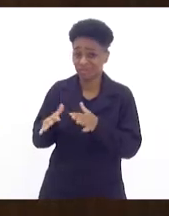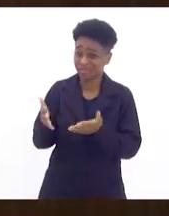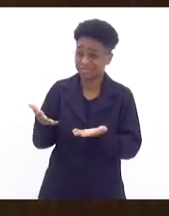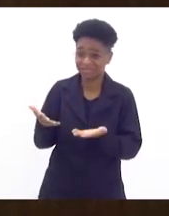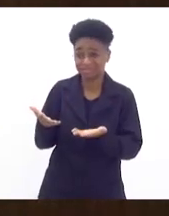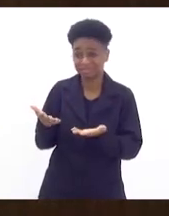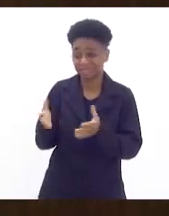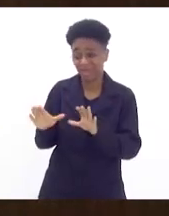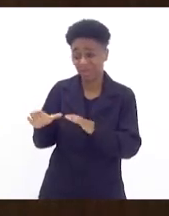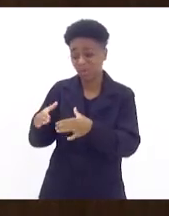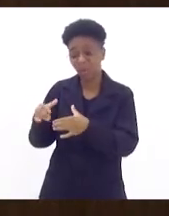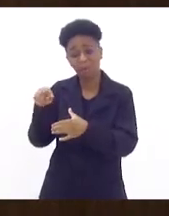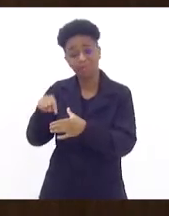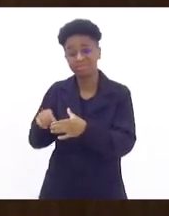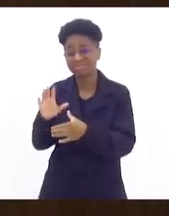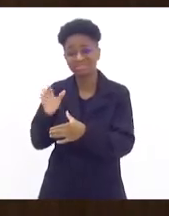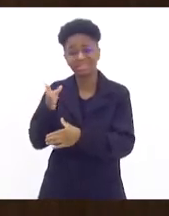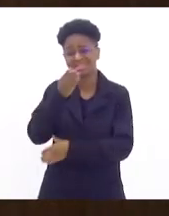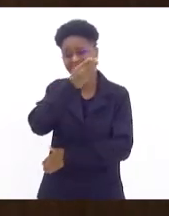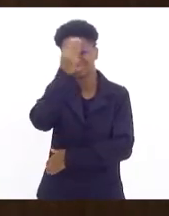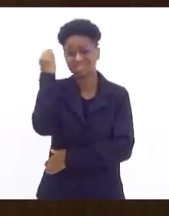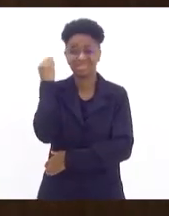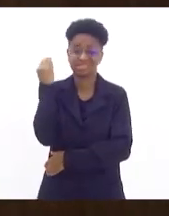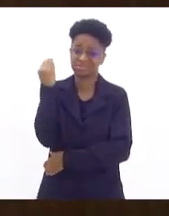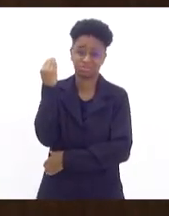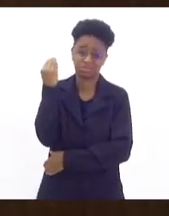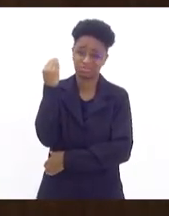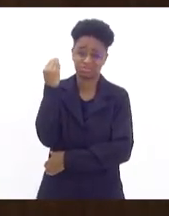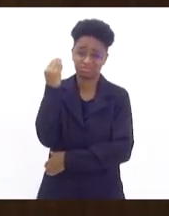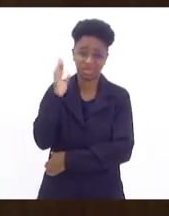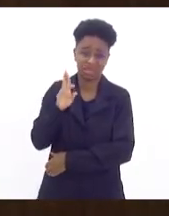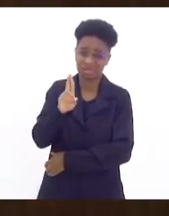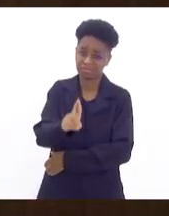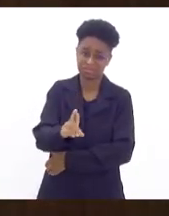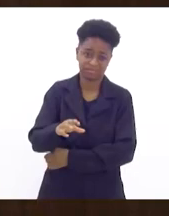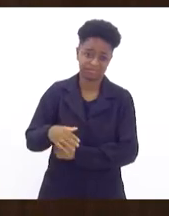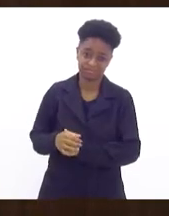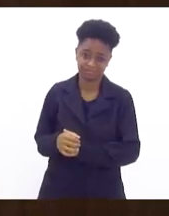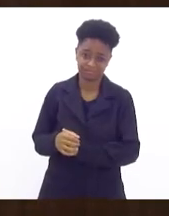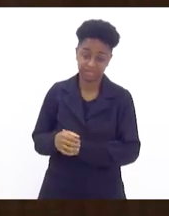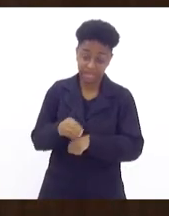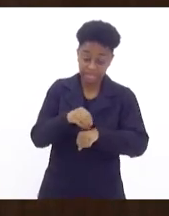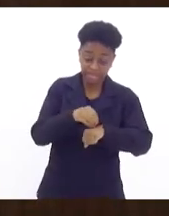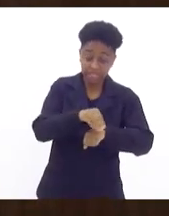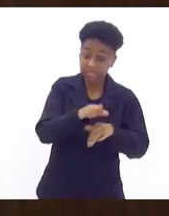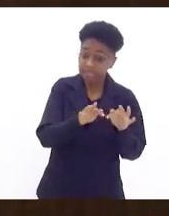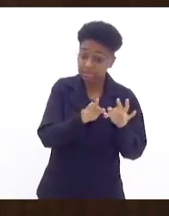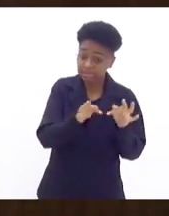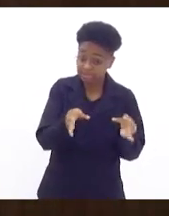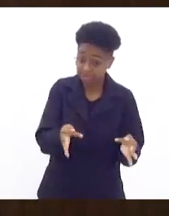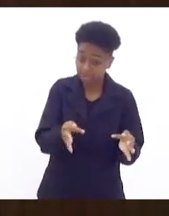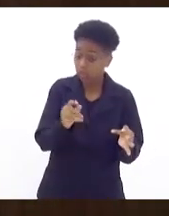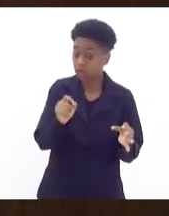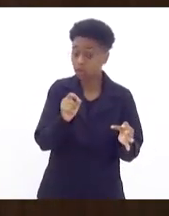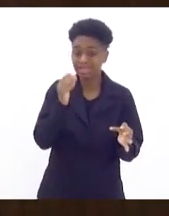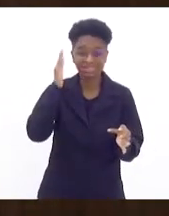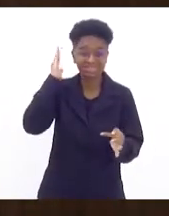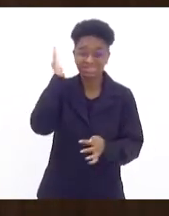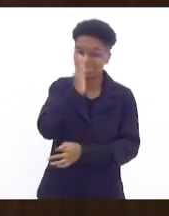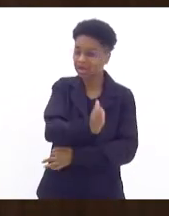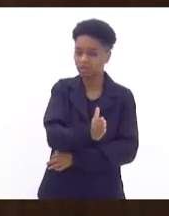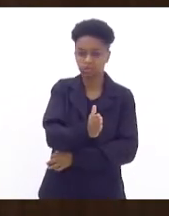aquela comunidade talvez já tenha até esquecido dessa representação a indicação simples é direto